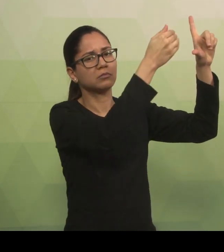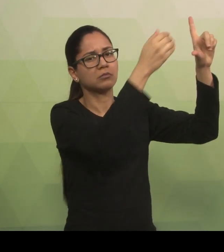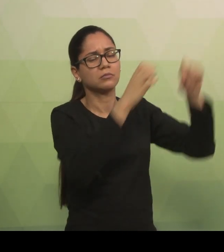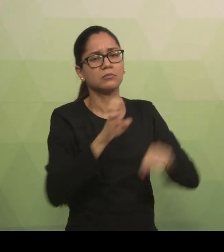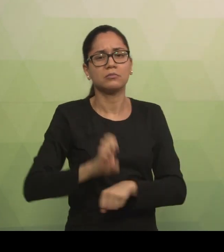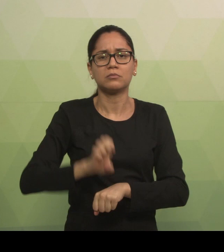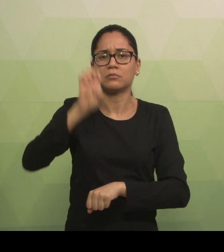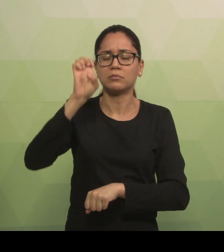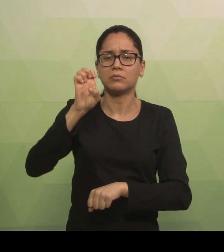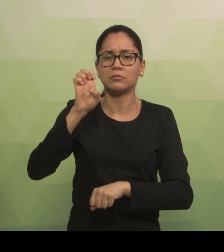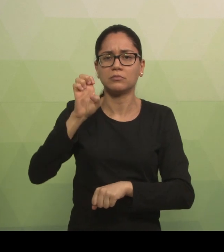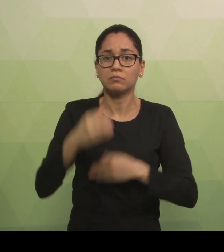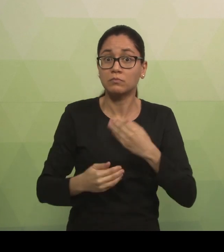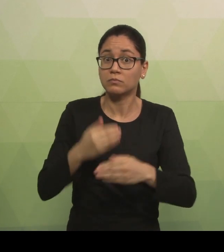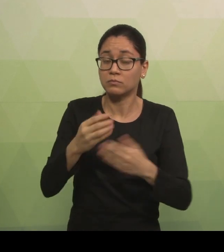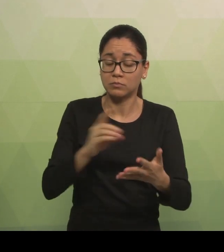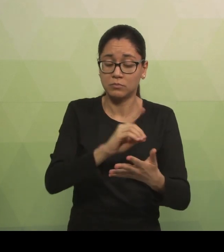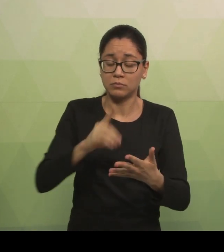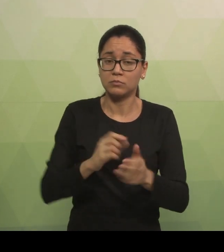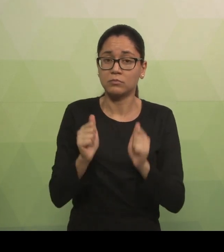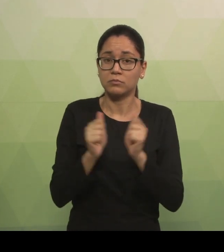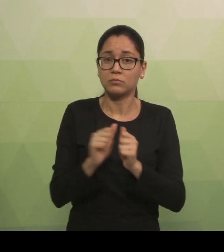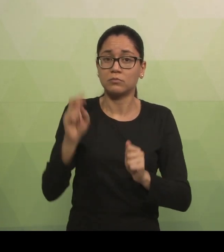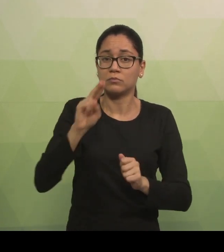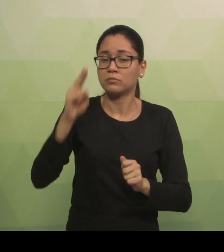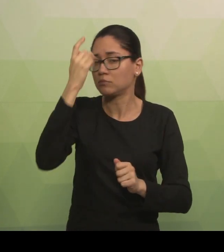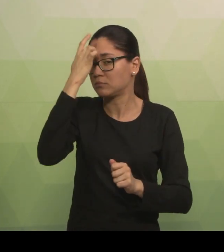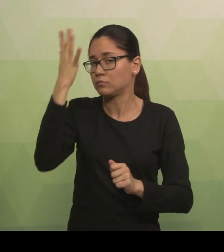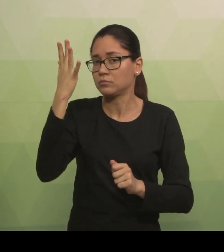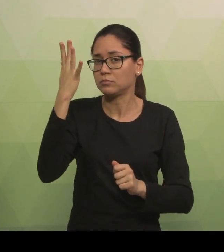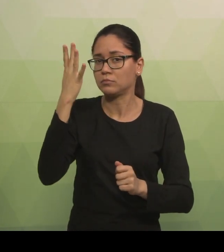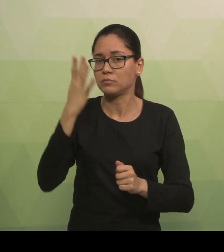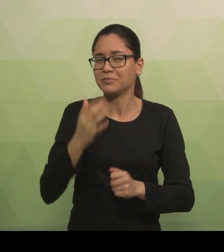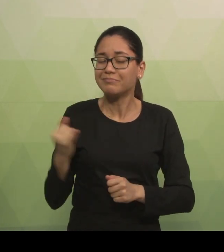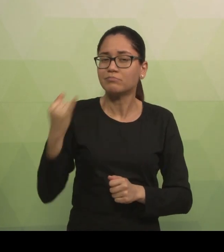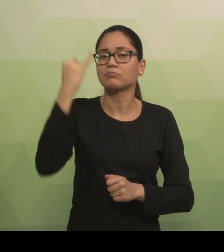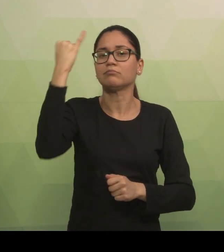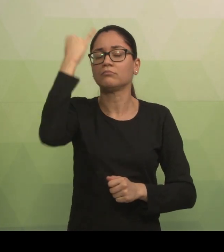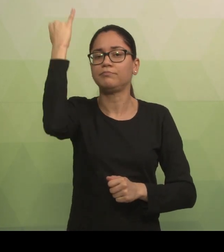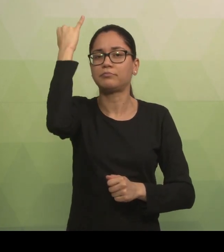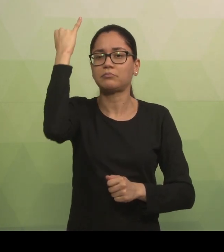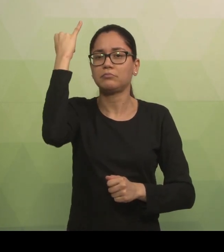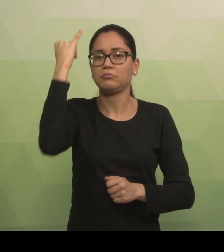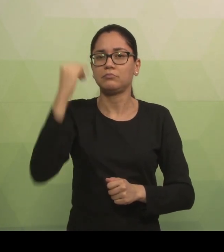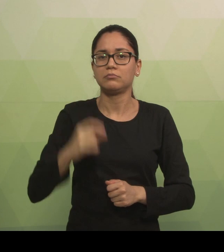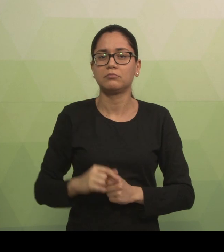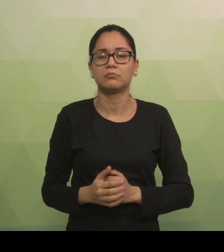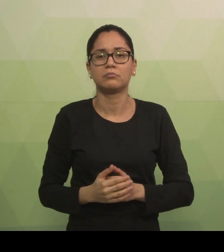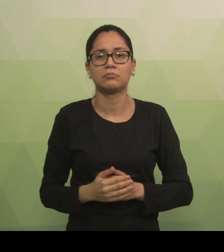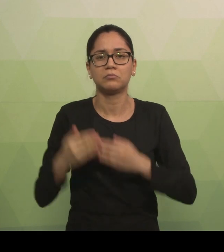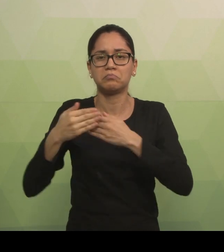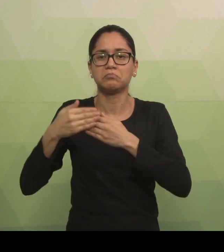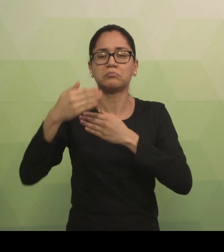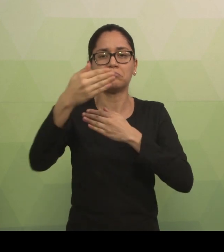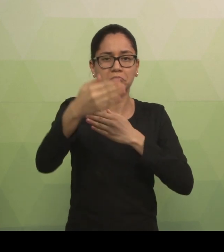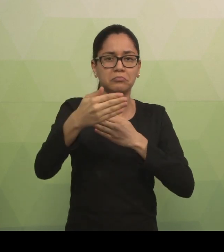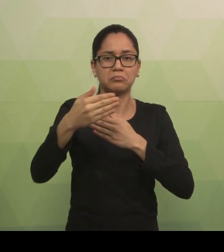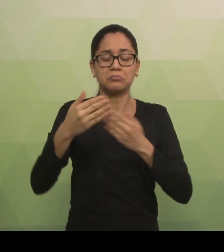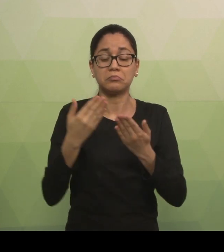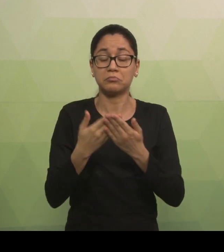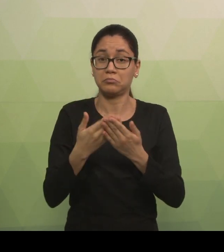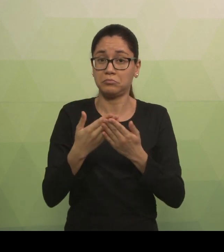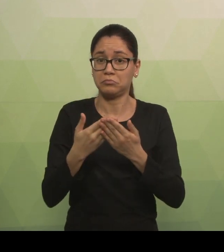mente que o processo do design com usabilidade é fundamental. Em outras aulas teremos a oportunidade de conhecer como